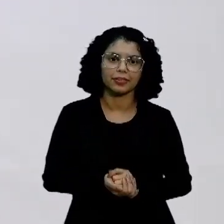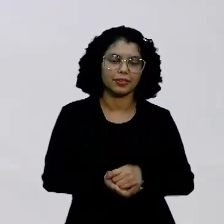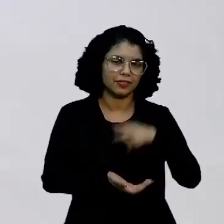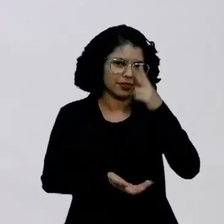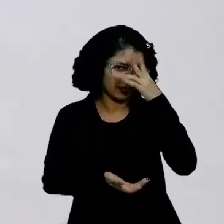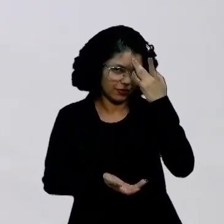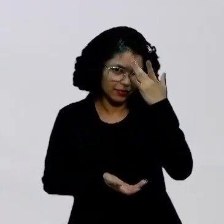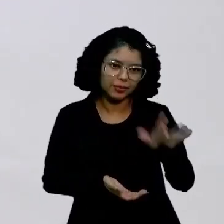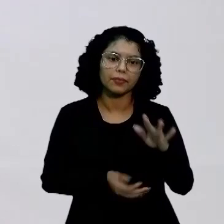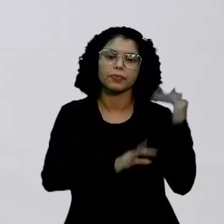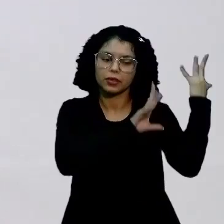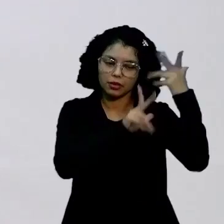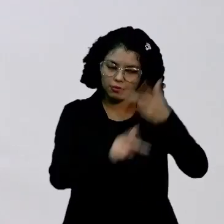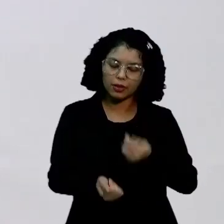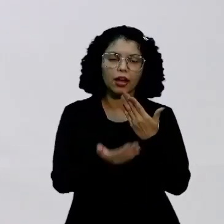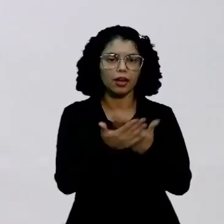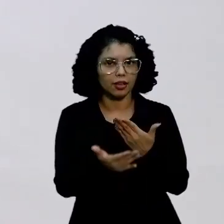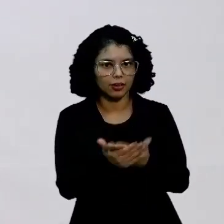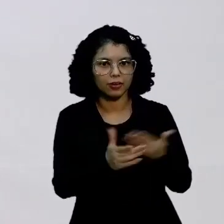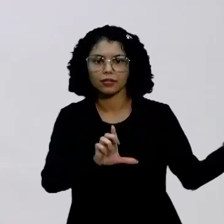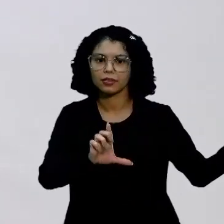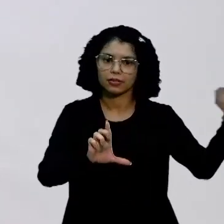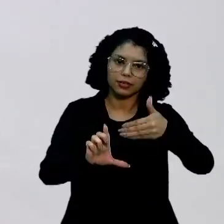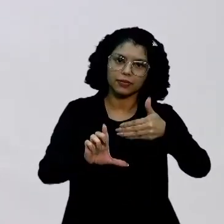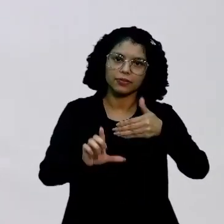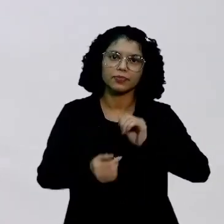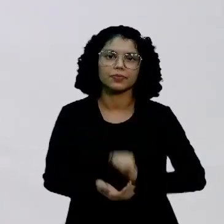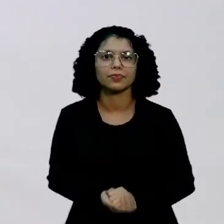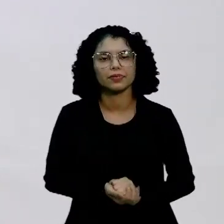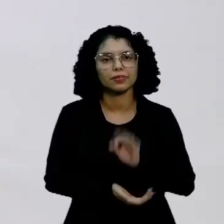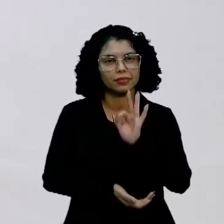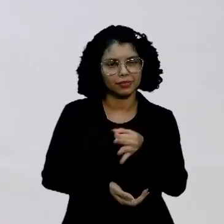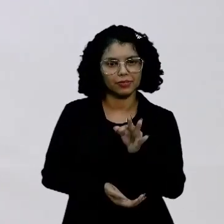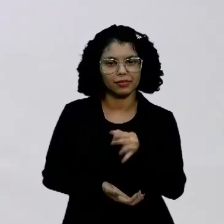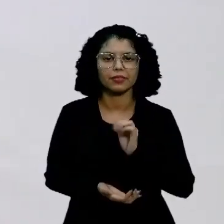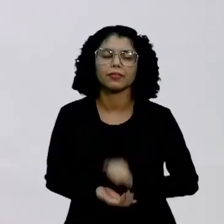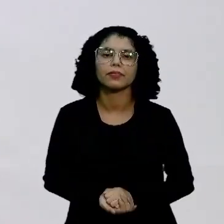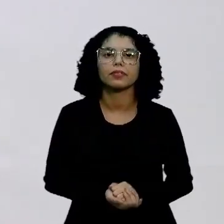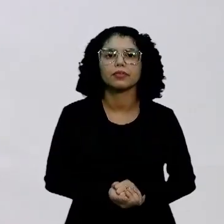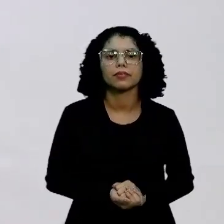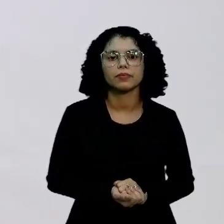lembra, rever a aula na nossa plataforma, tá? Direitinho.